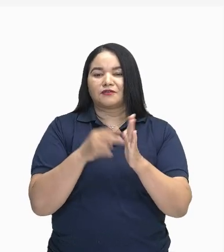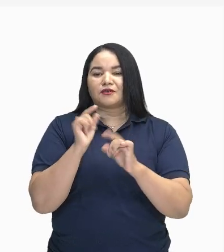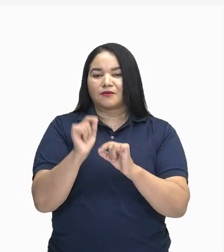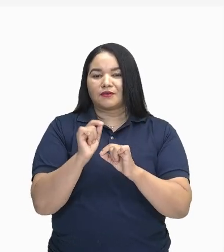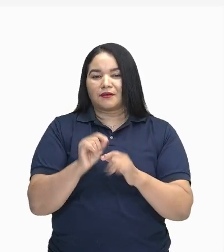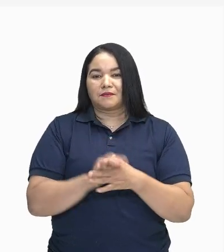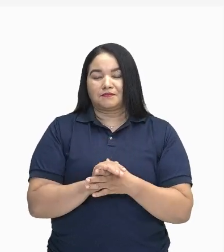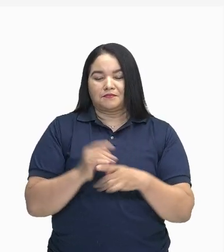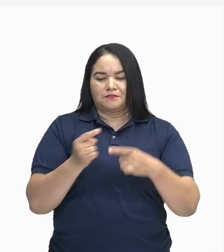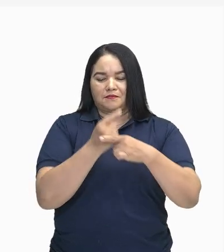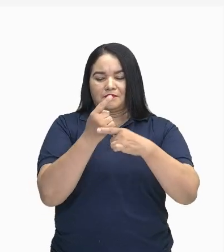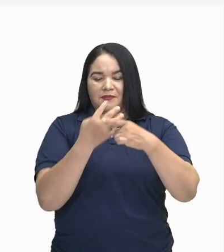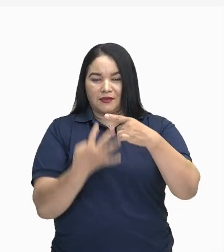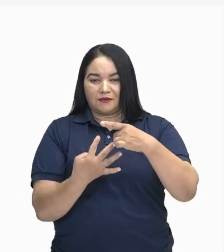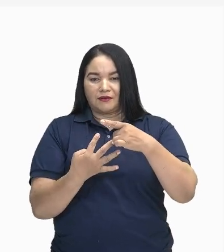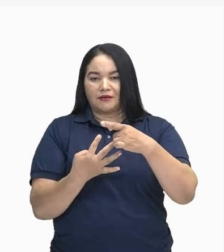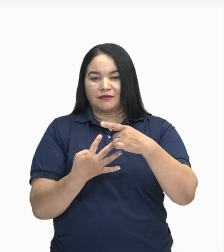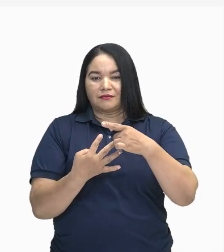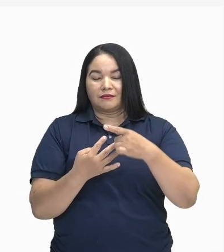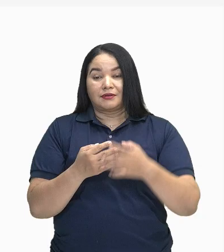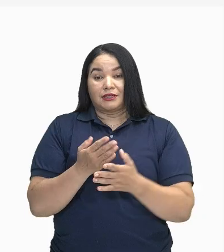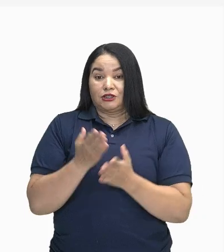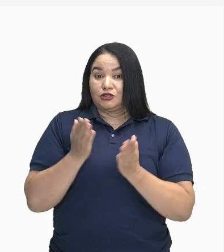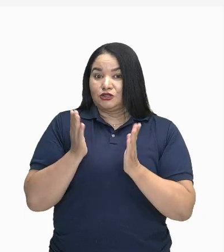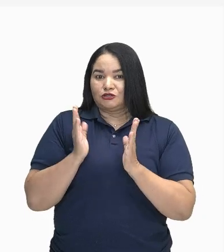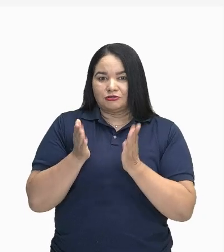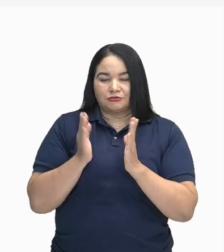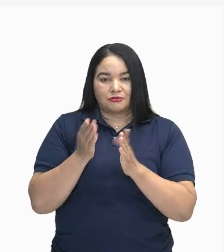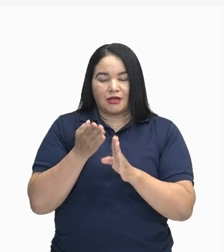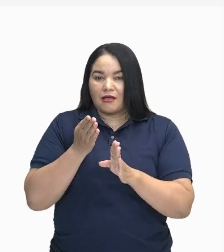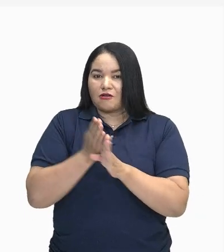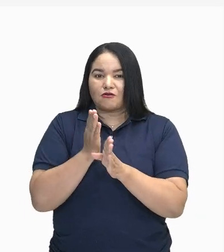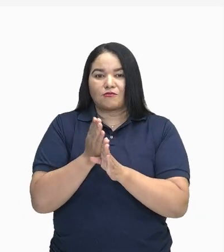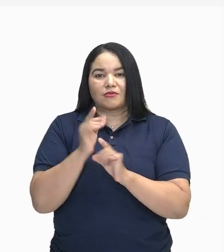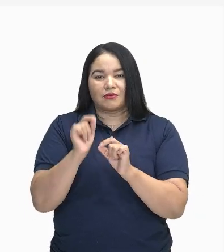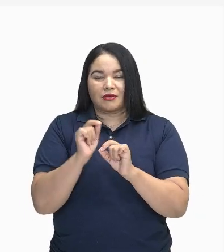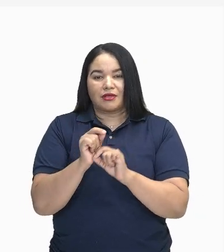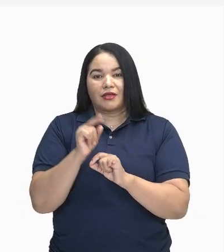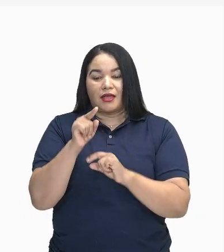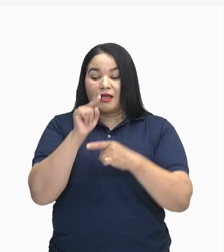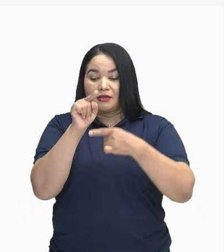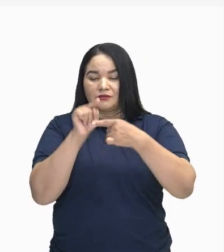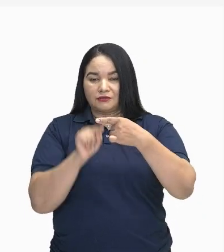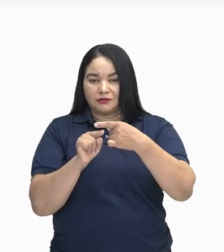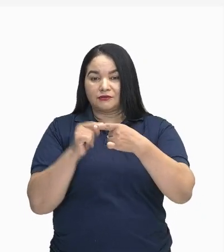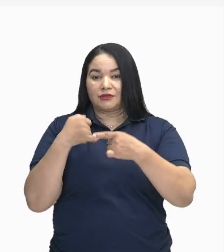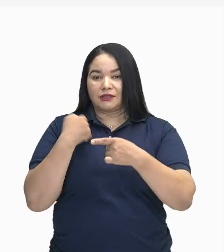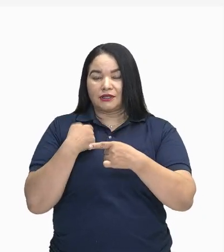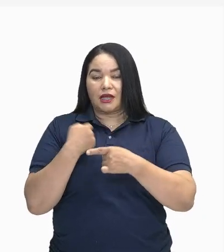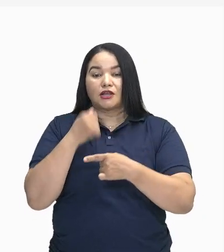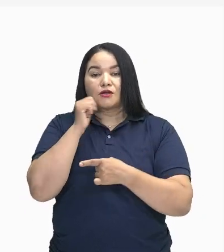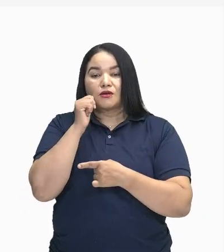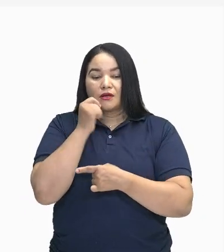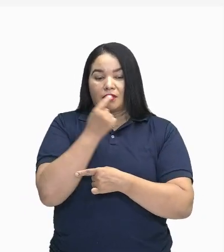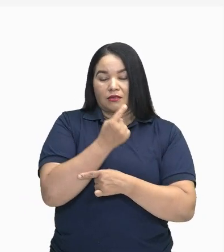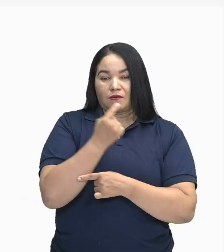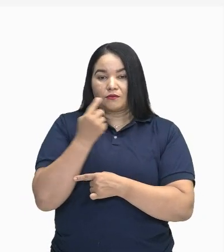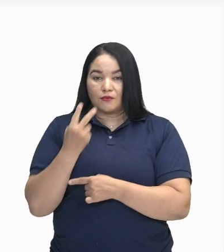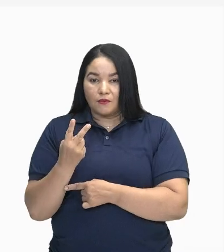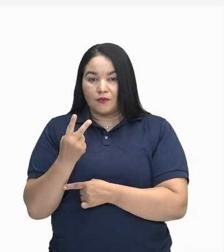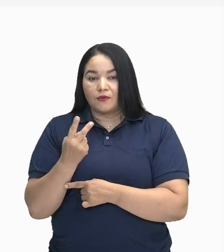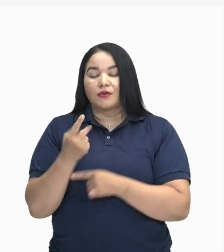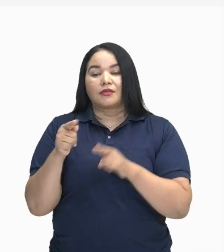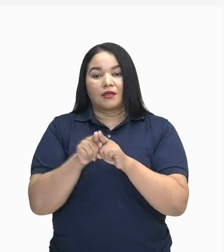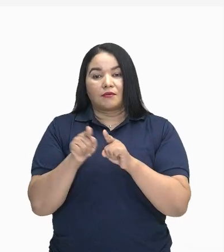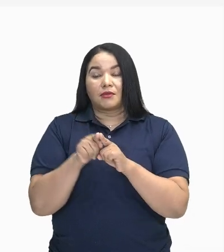desta razão? Já encontramos que a razão entre as idades de Fátima e Luísa